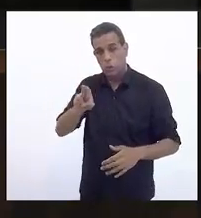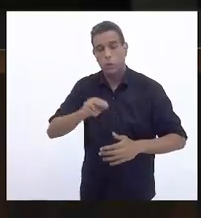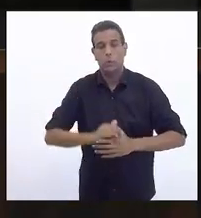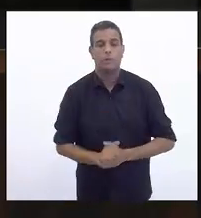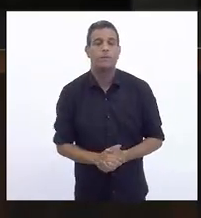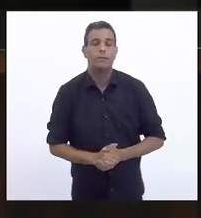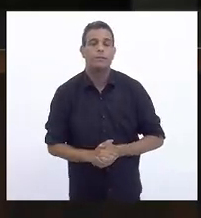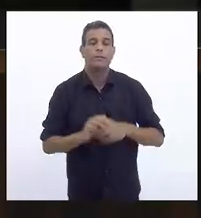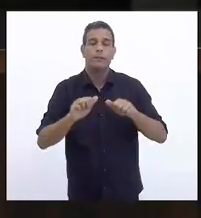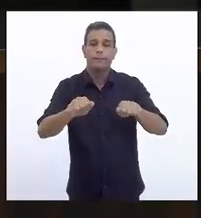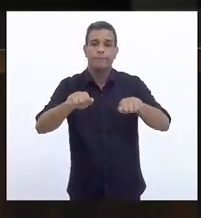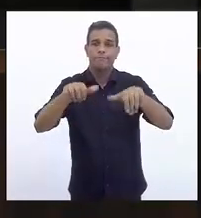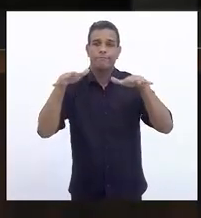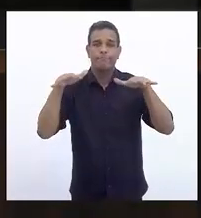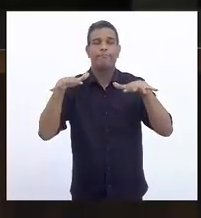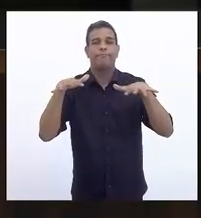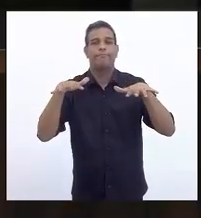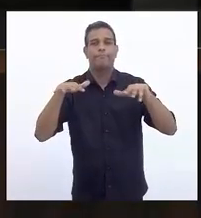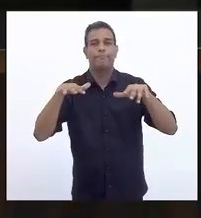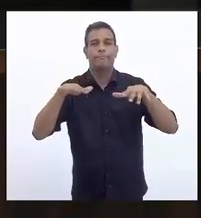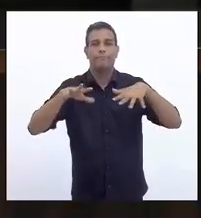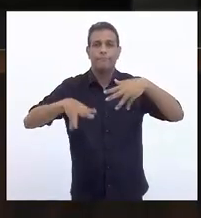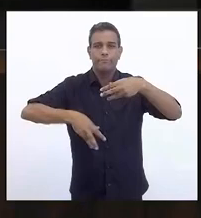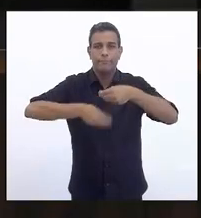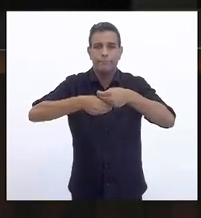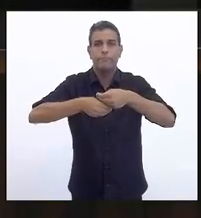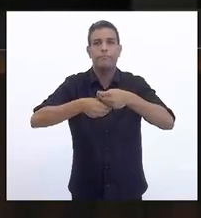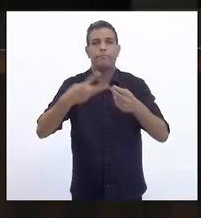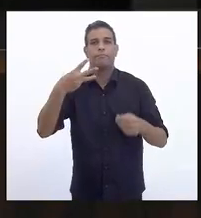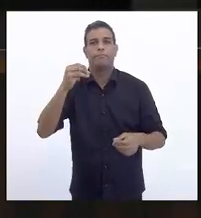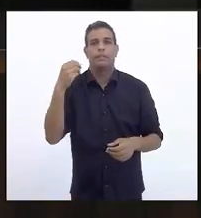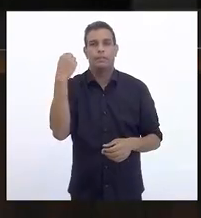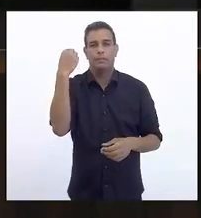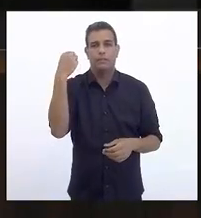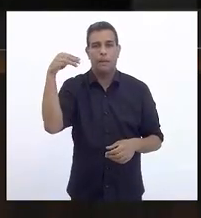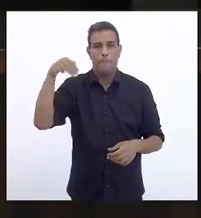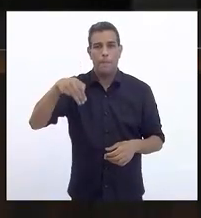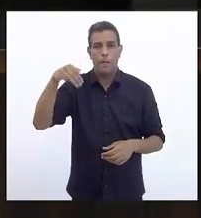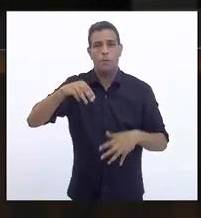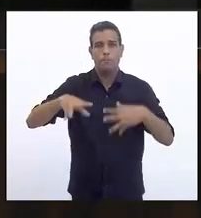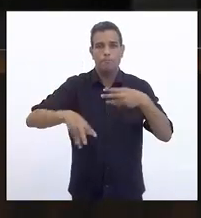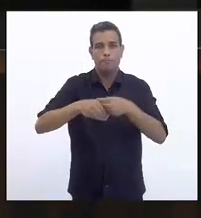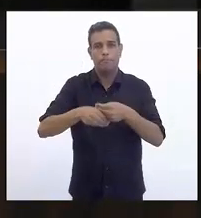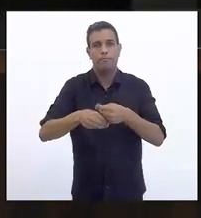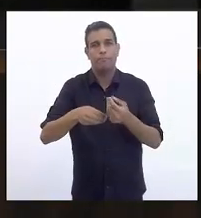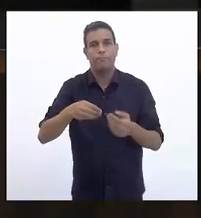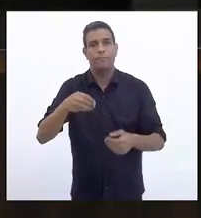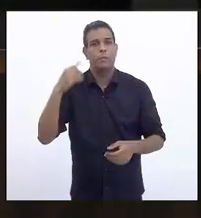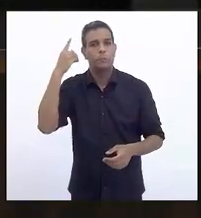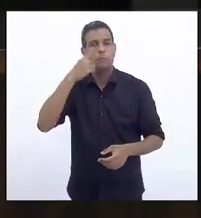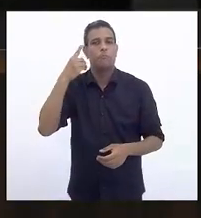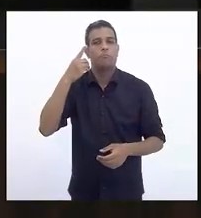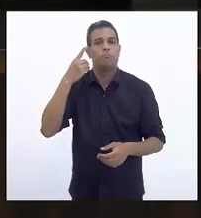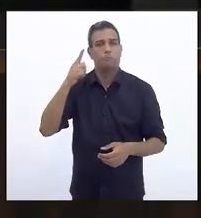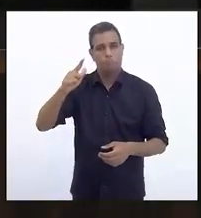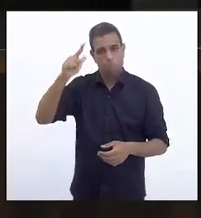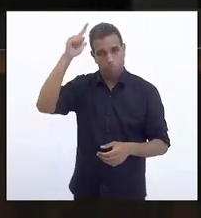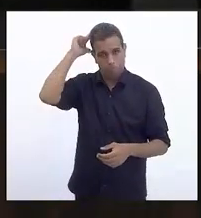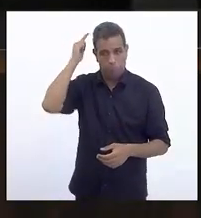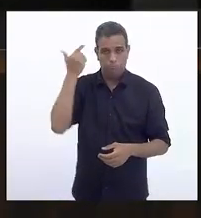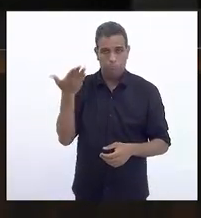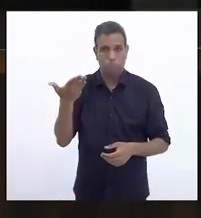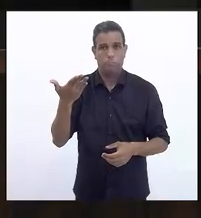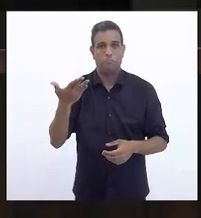a mesa requerimento que requer a prorrogação da presente sessão por 30 minutos. Deputada Luiz Paulo, os senhores que aprovam, permaneçam como estão,